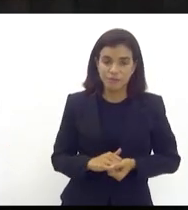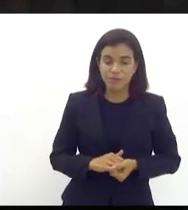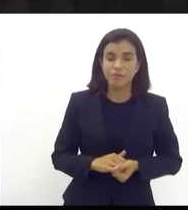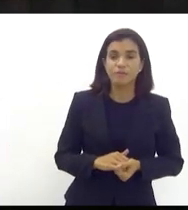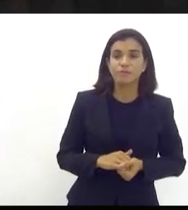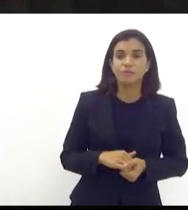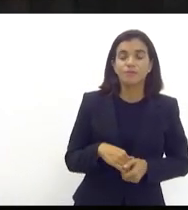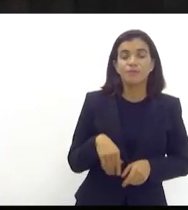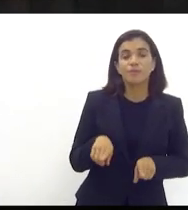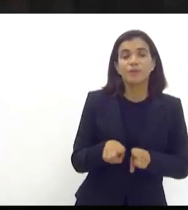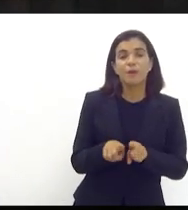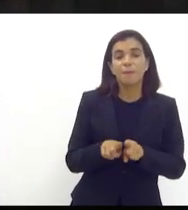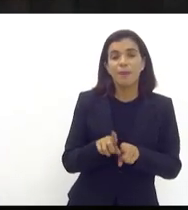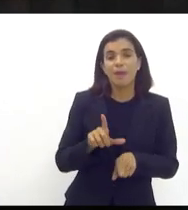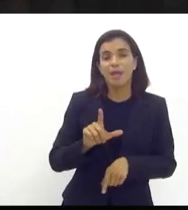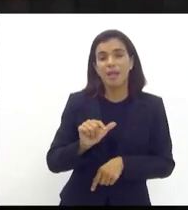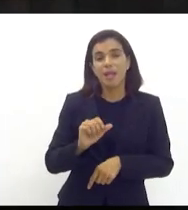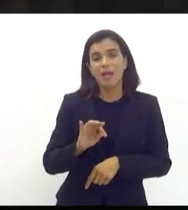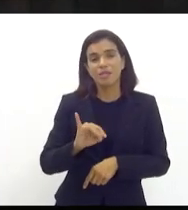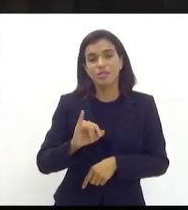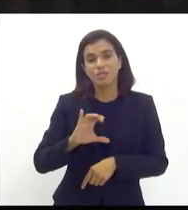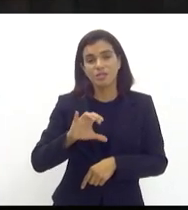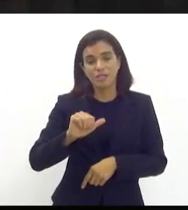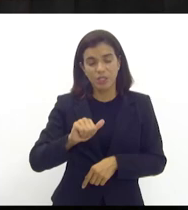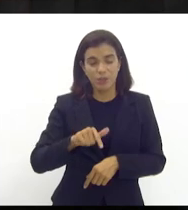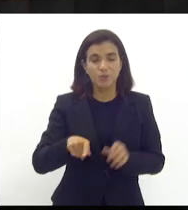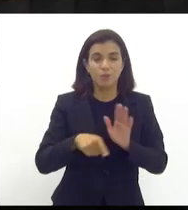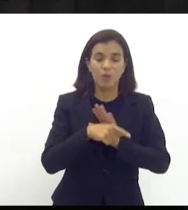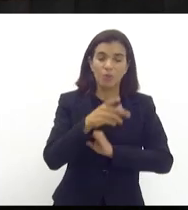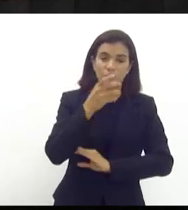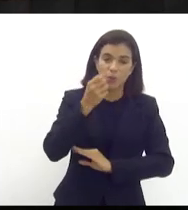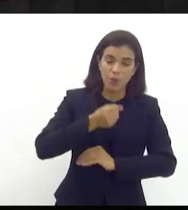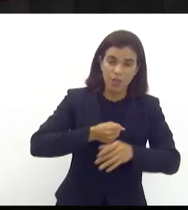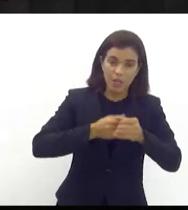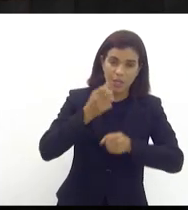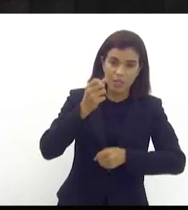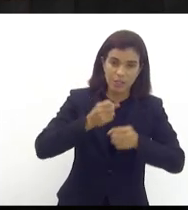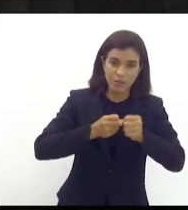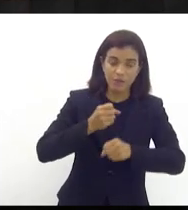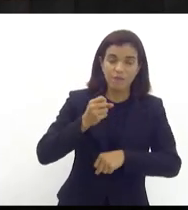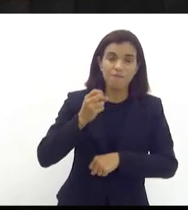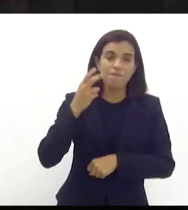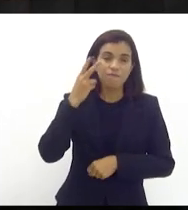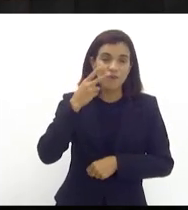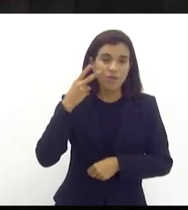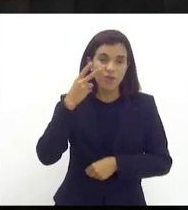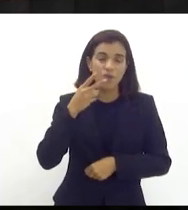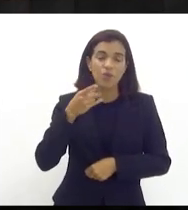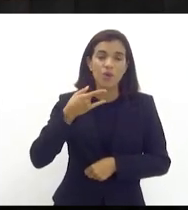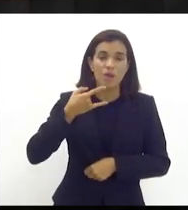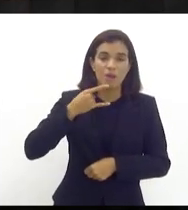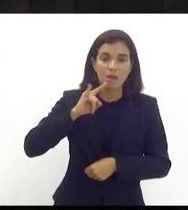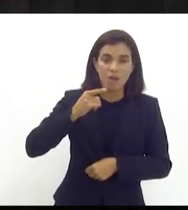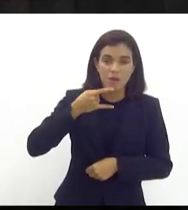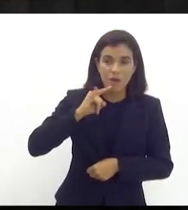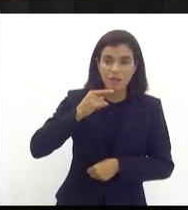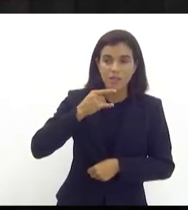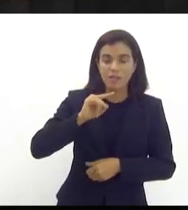os laticínios e correlatos, e vinhos, aguardentes e outros.